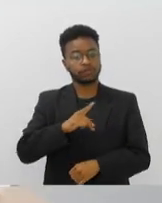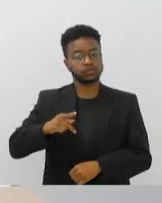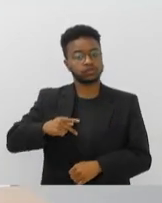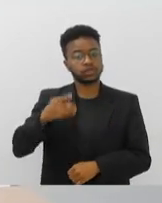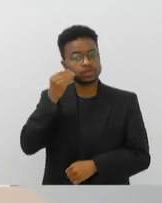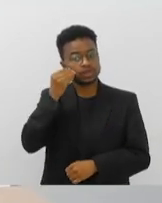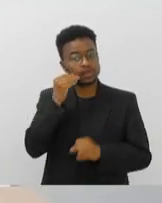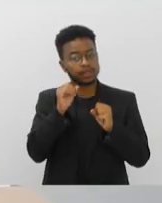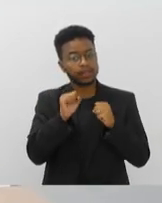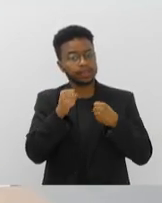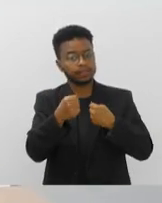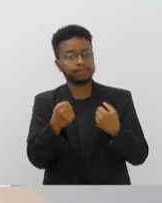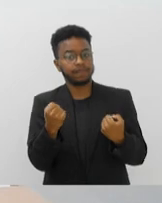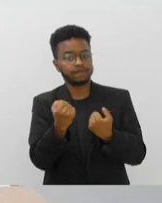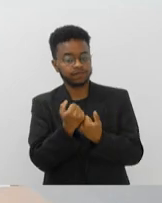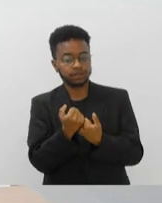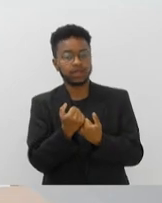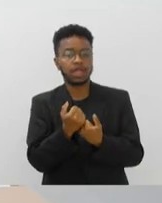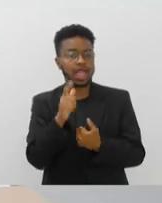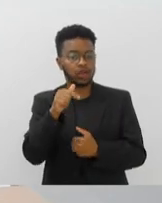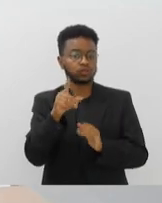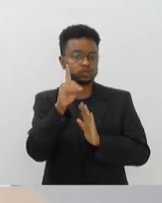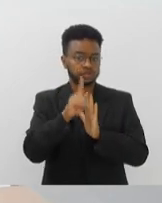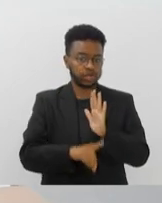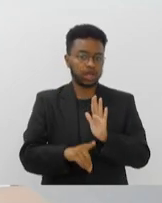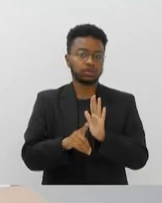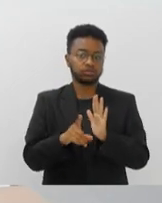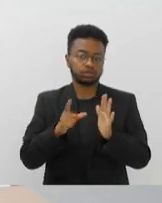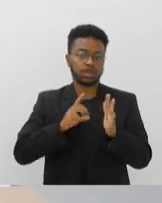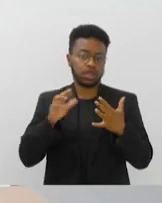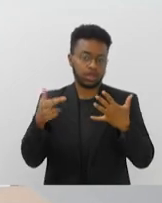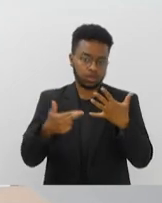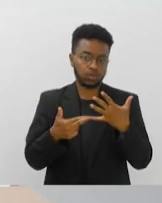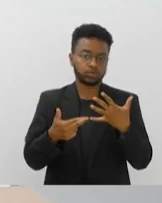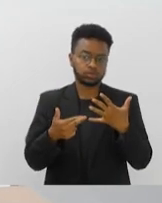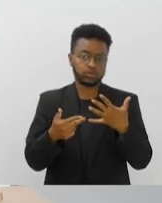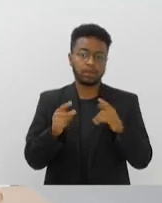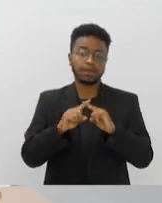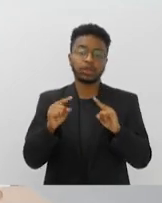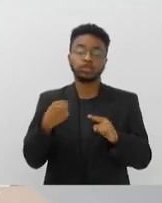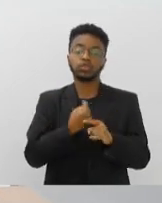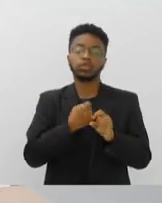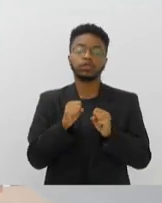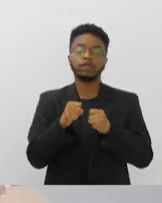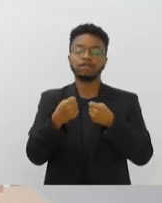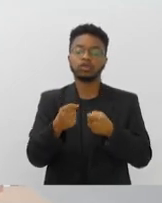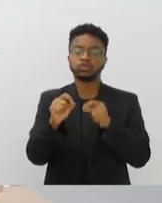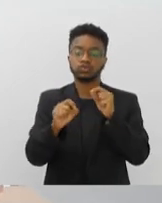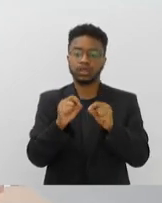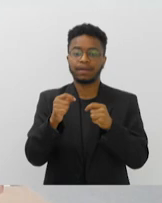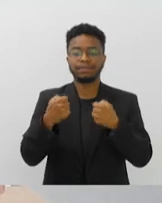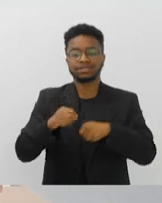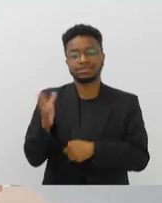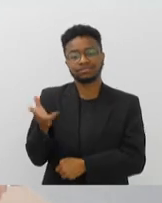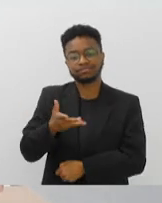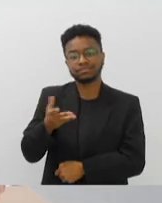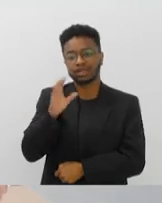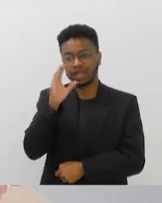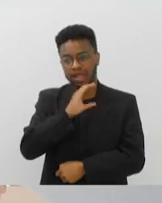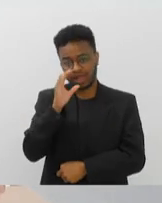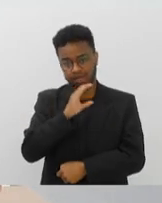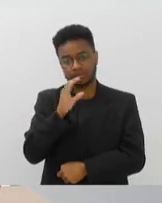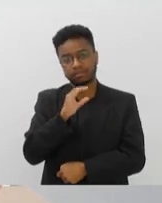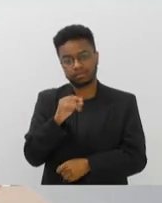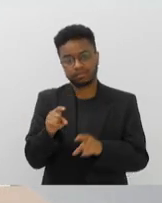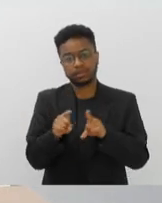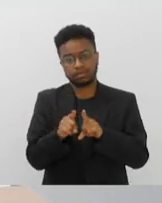a defesa é um direito dela ter o recurso ter enfim análise o que o que a gente defende que isso tem uma brevidade que aliás é até um